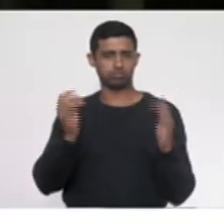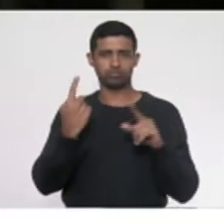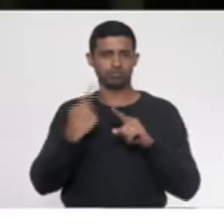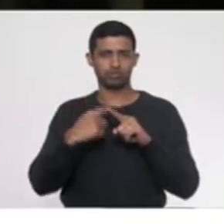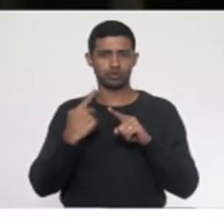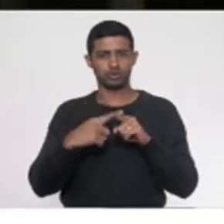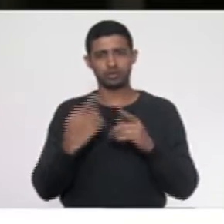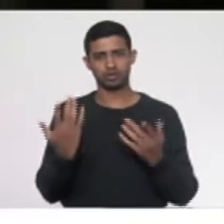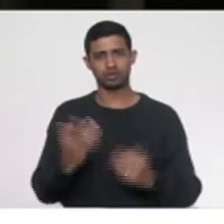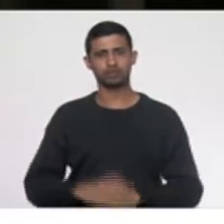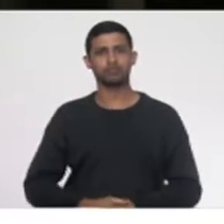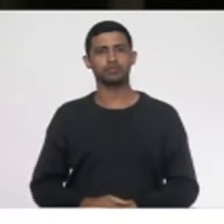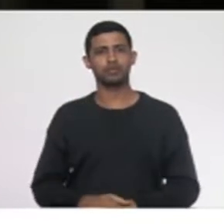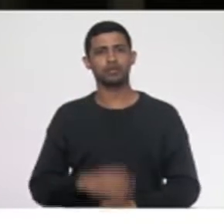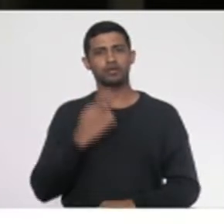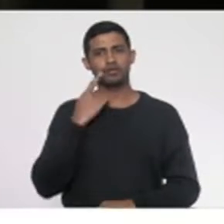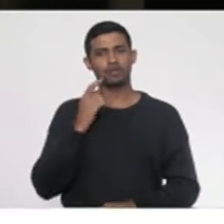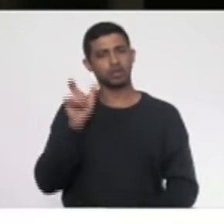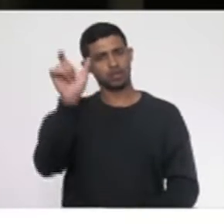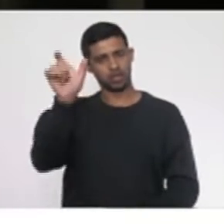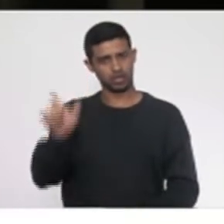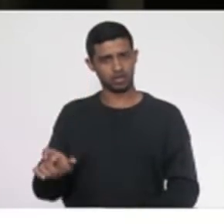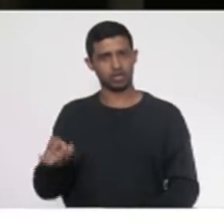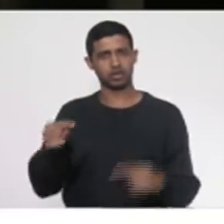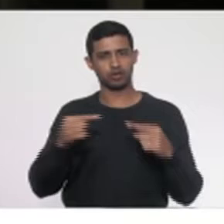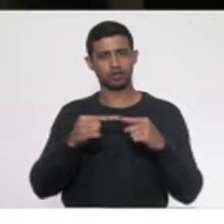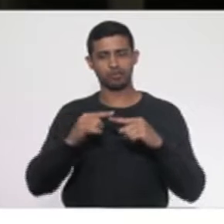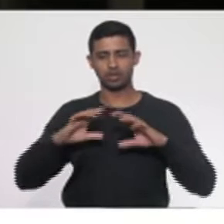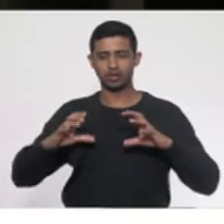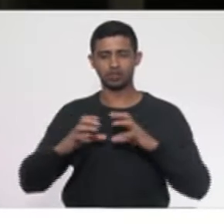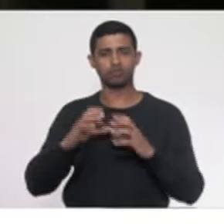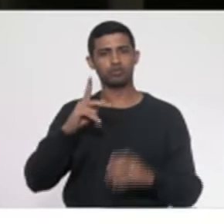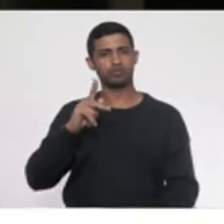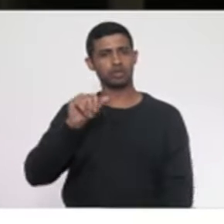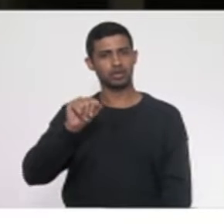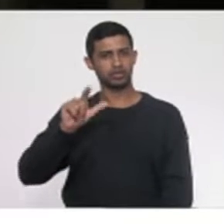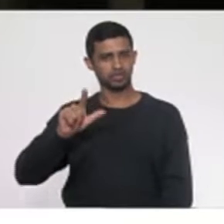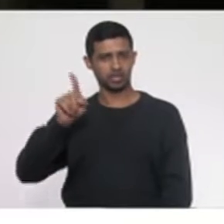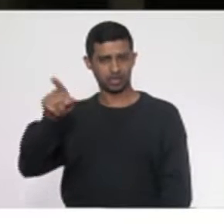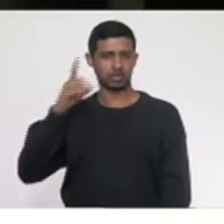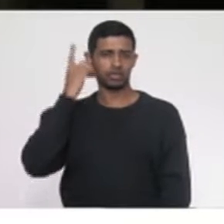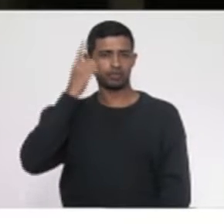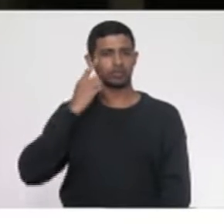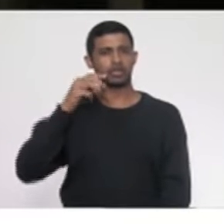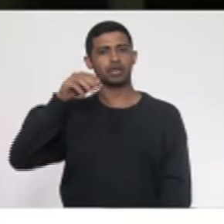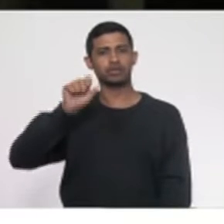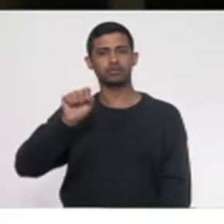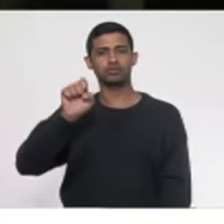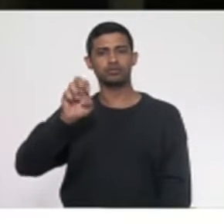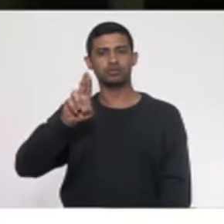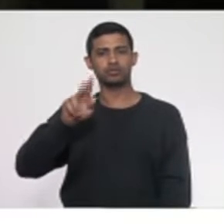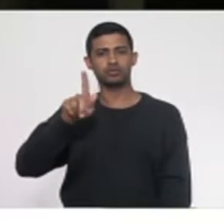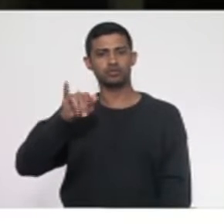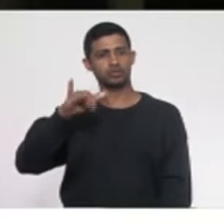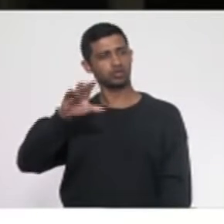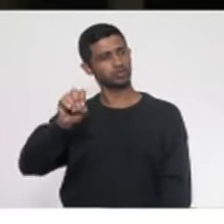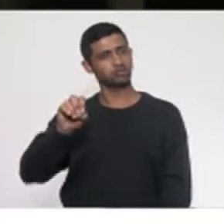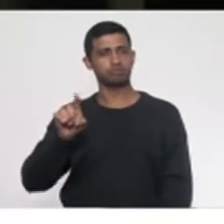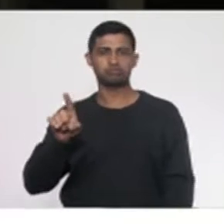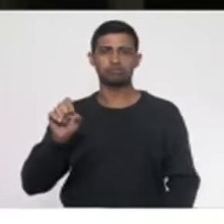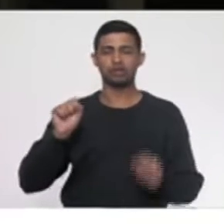o nosso ideólogo do PSL, deputado doutor Serginho,